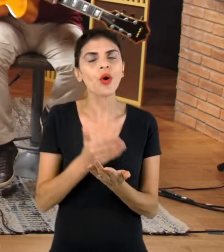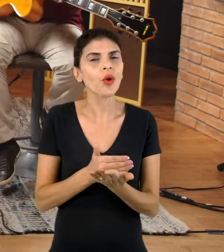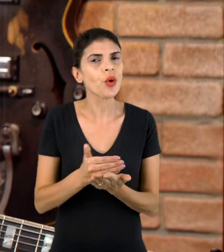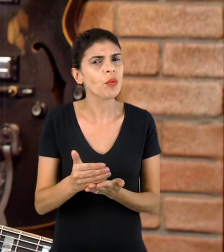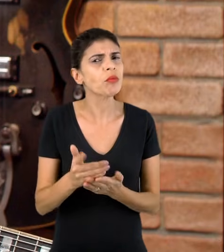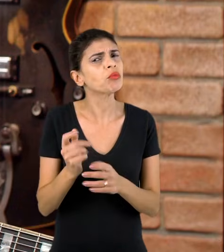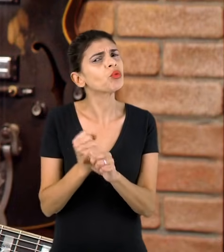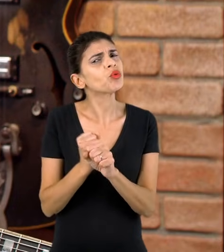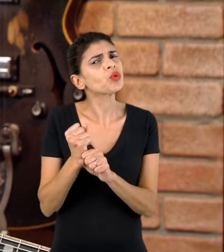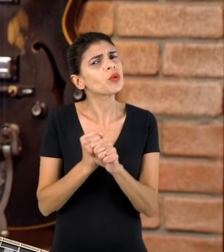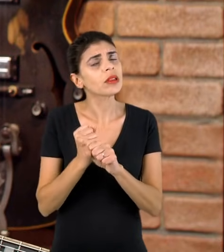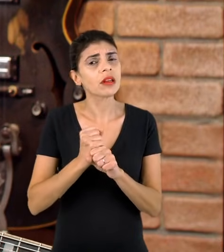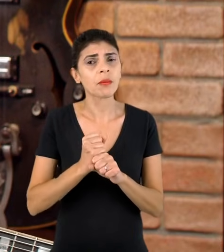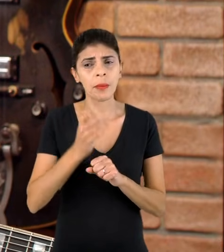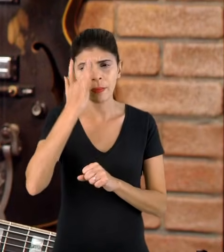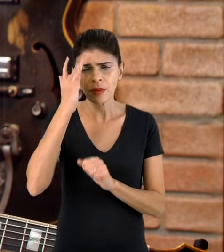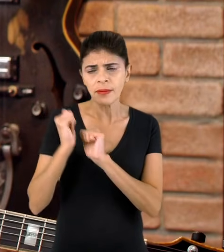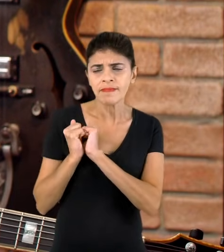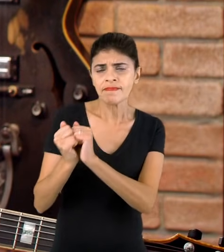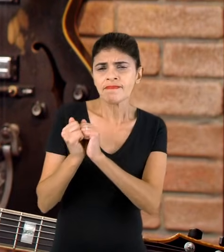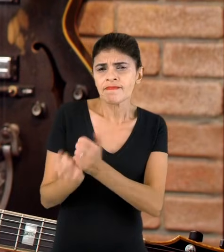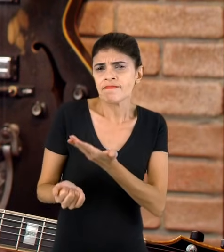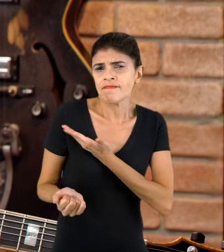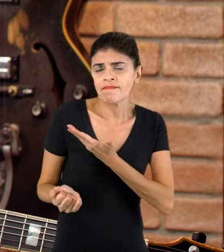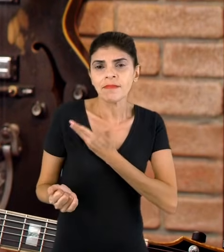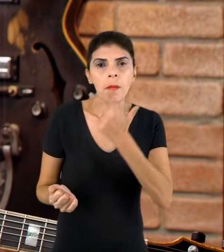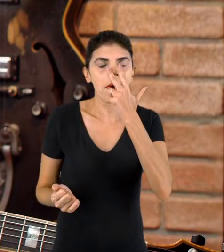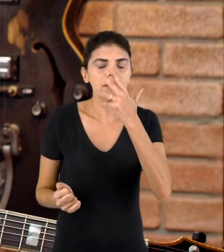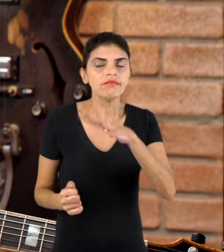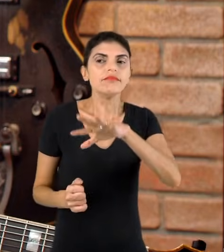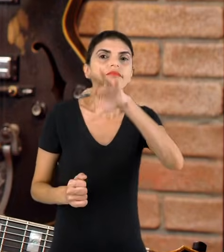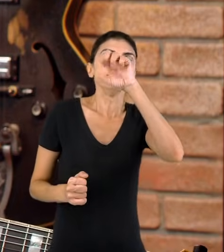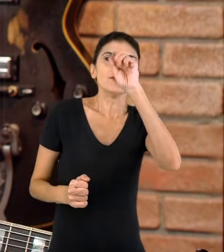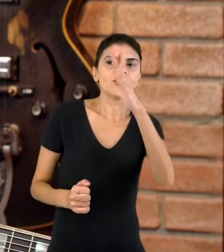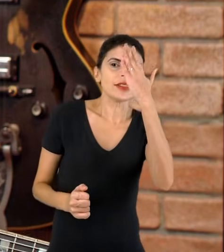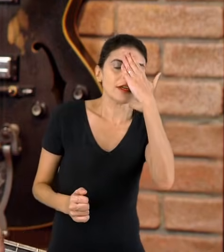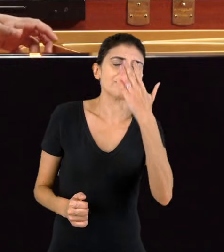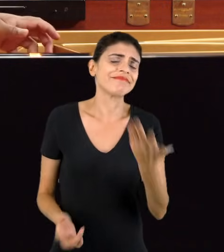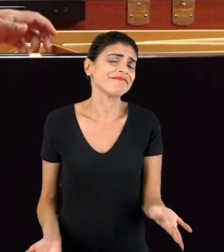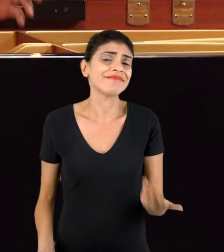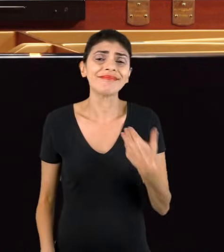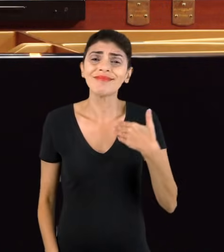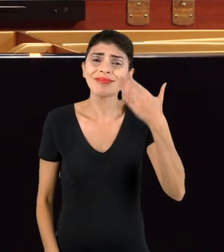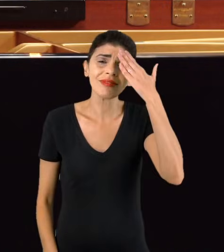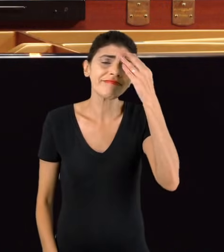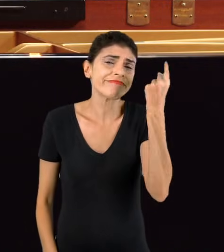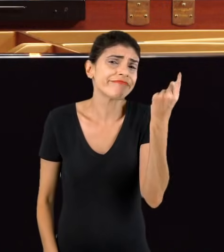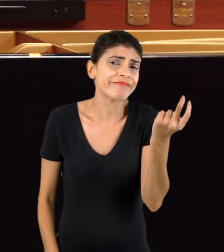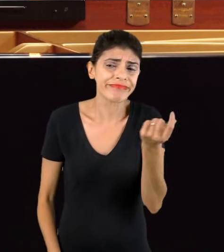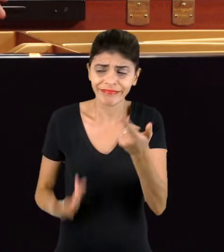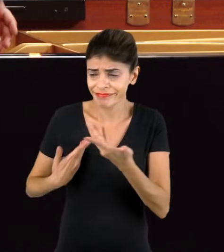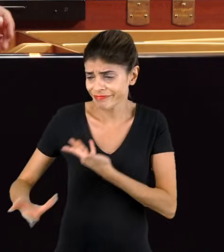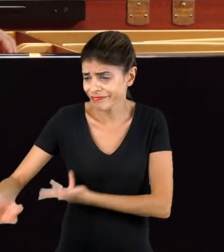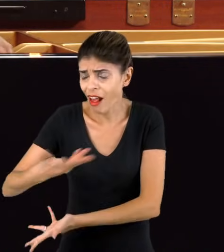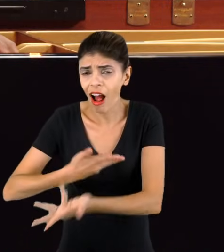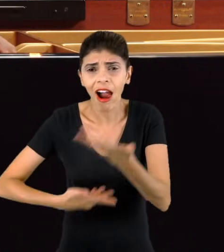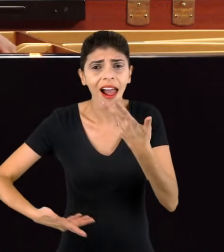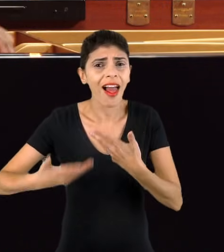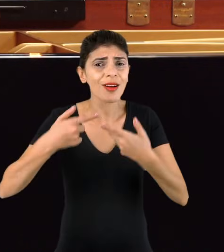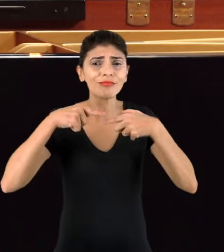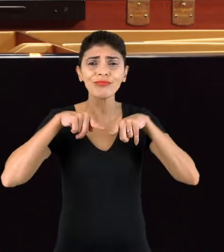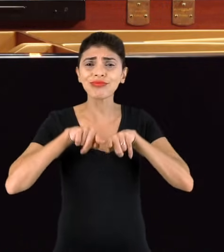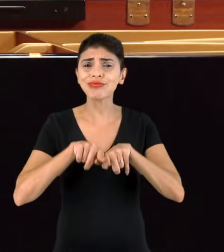Quando você começa a tocar muito tempo com uma pessoa, o cara respira, você já sabe o que é. Né? Pô, assim, em pouco tempo a gente já tá assim, né?